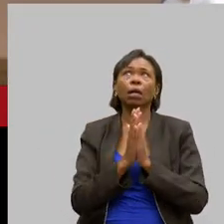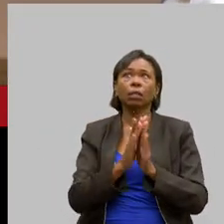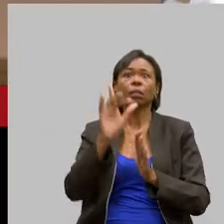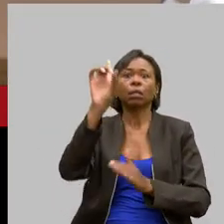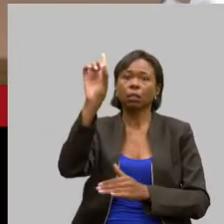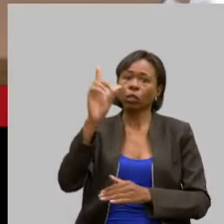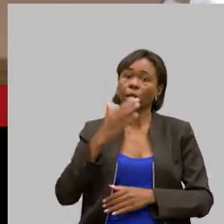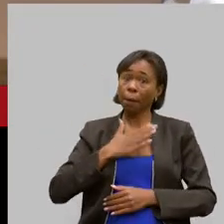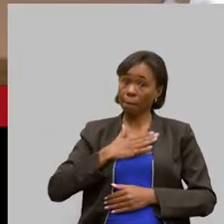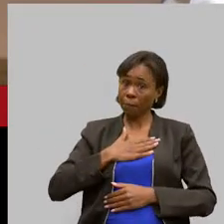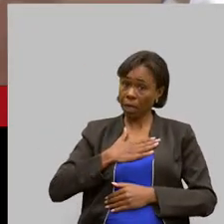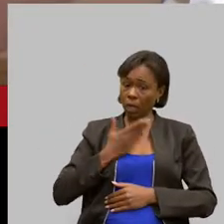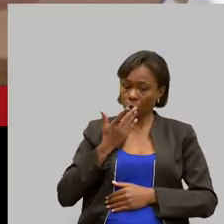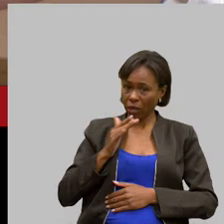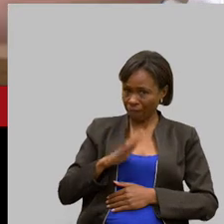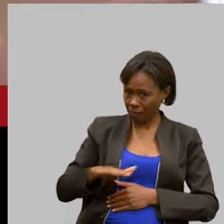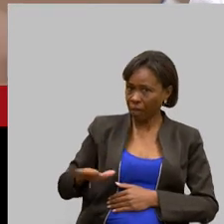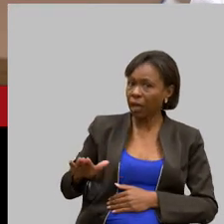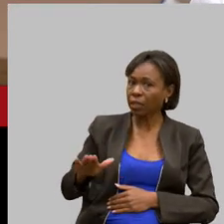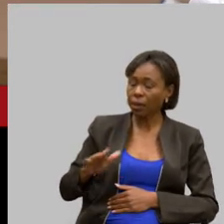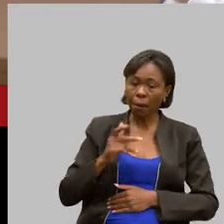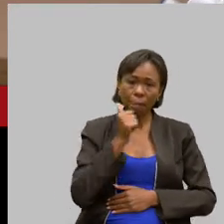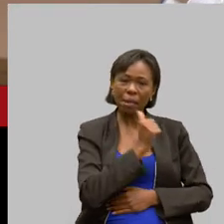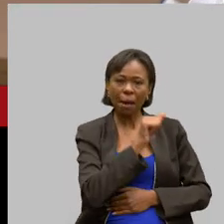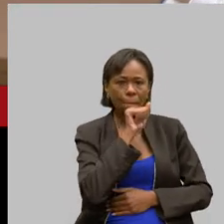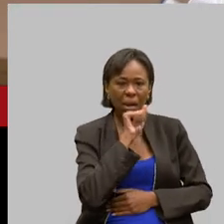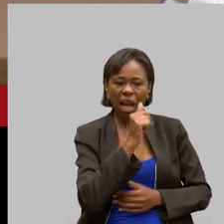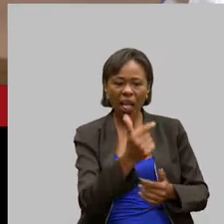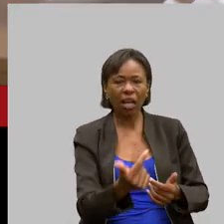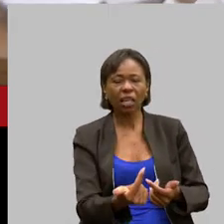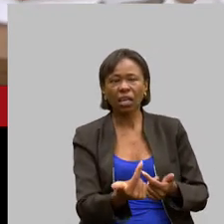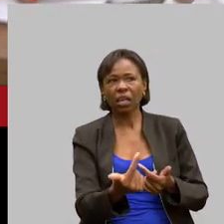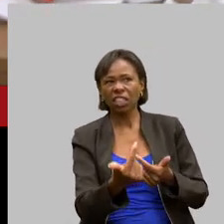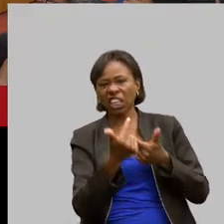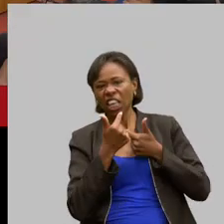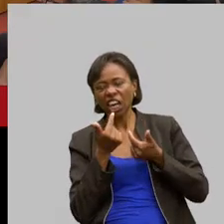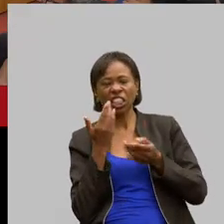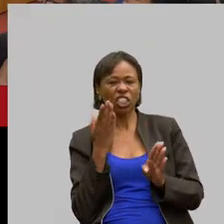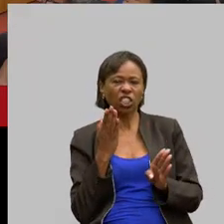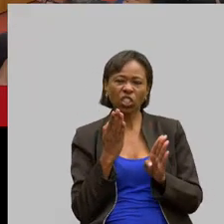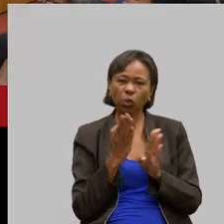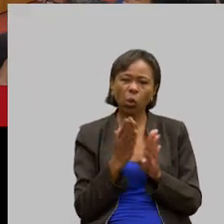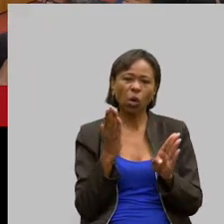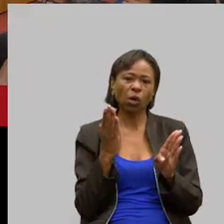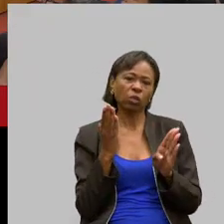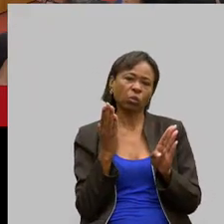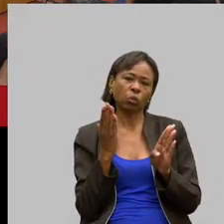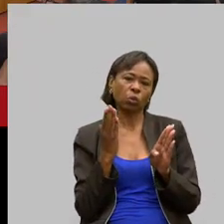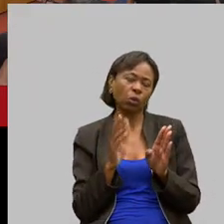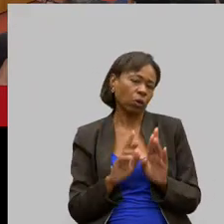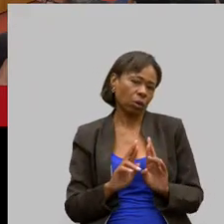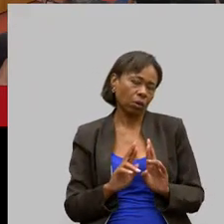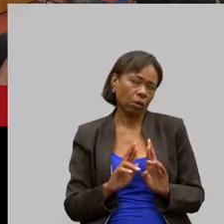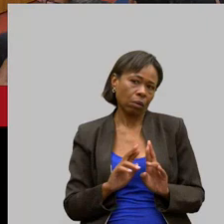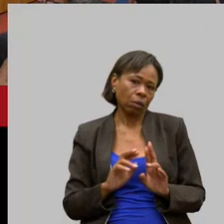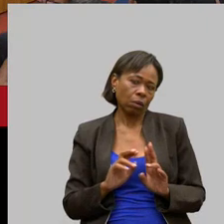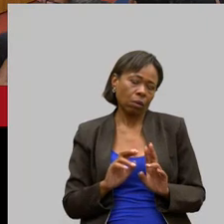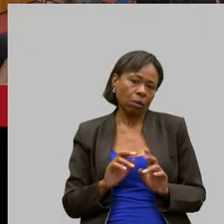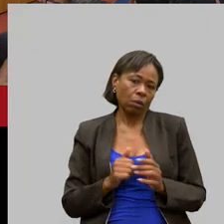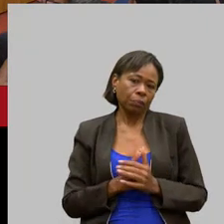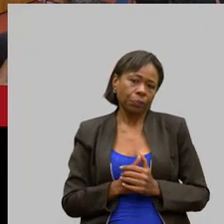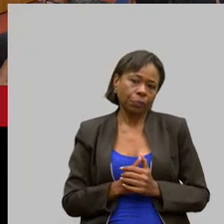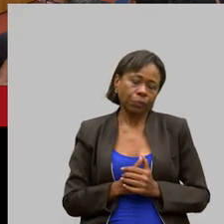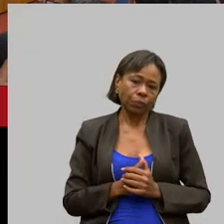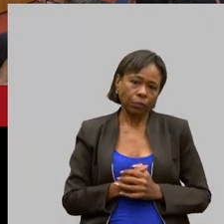recebeu meu diagnóstico nem de danimo fato nem de Florencio e de tantos outros Maria que estão aqui porque